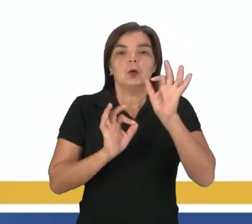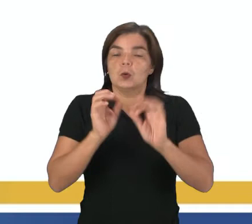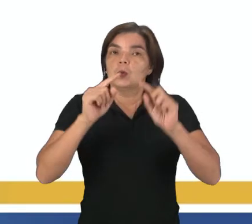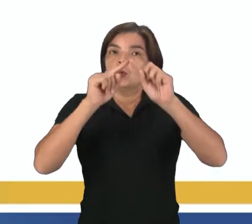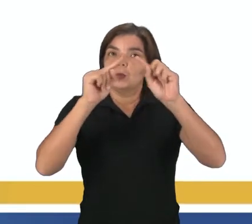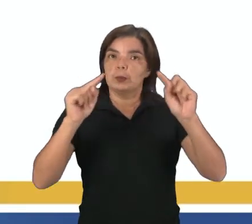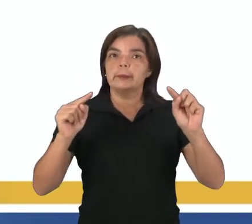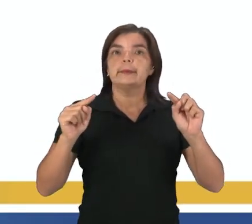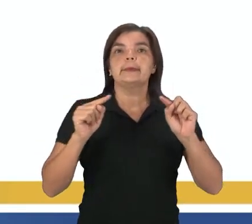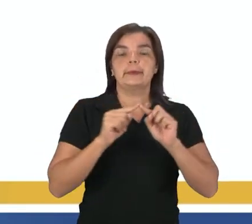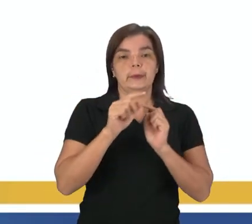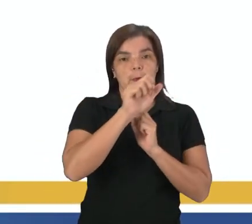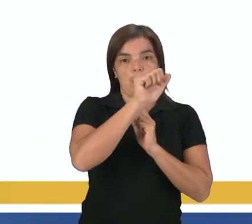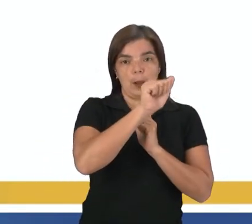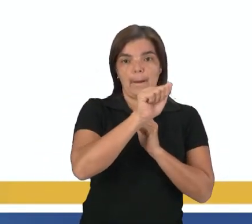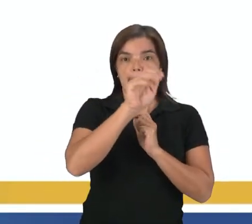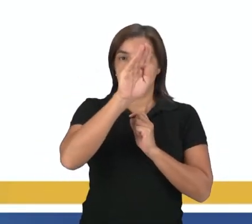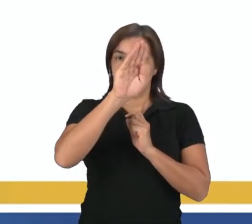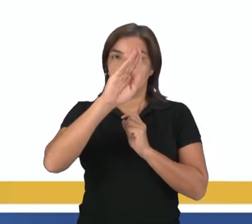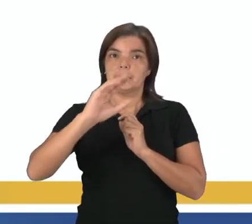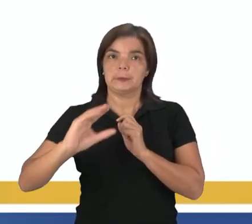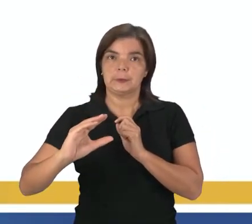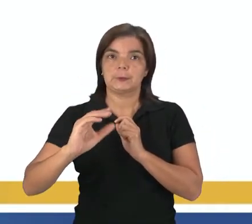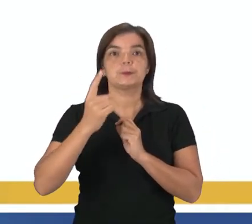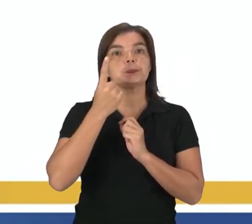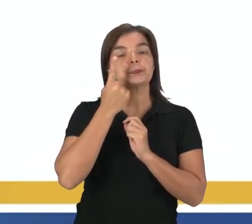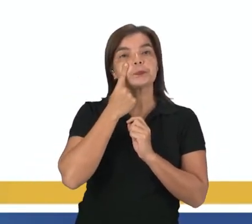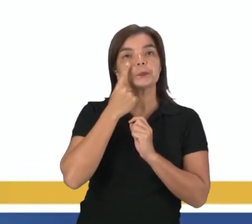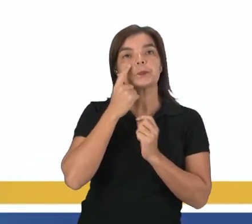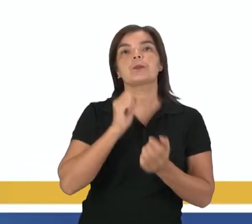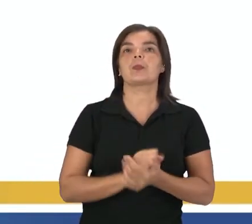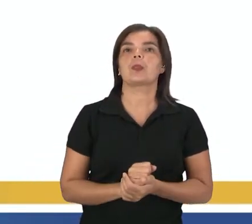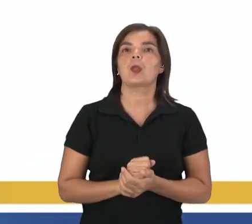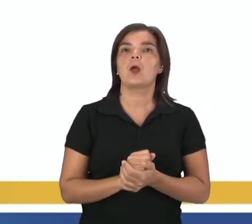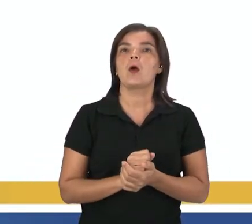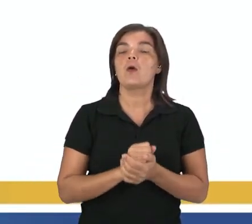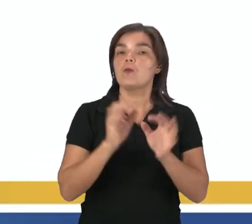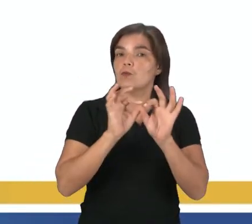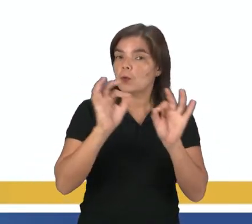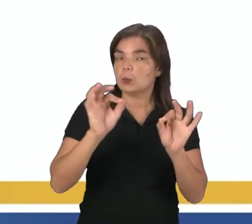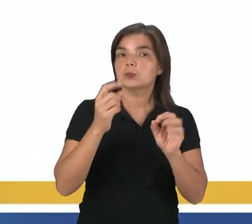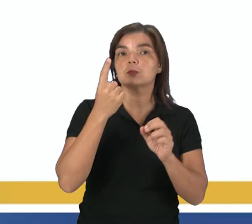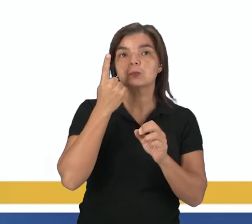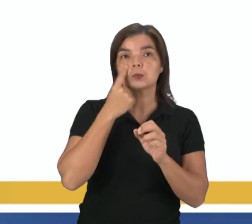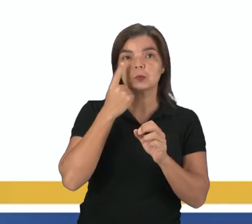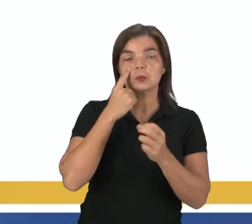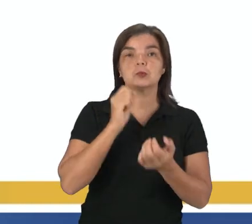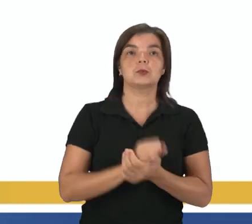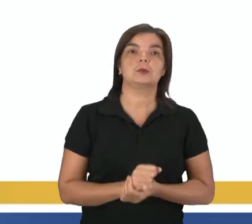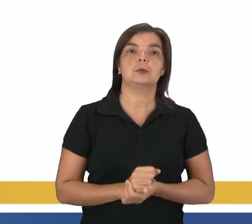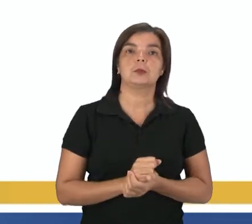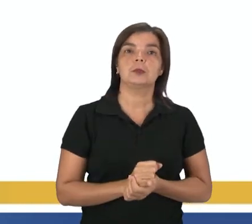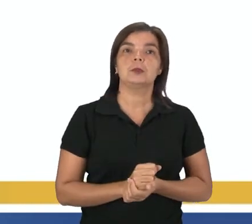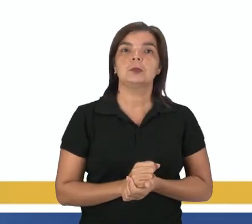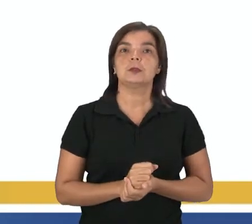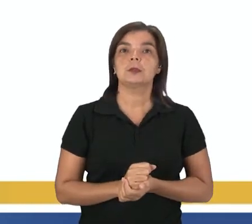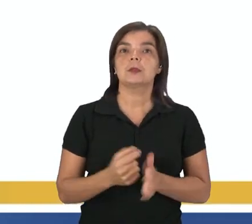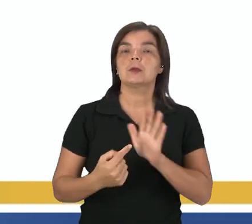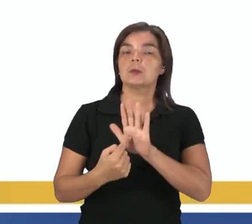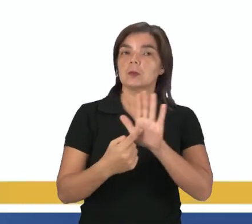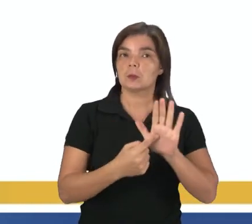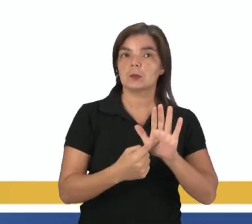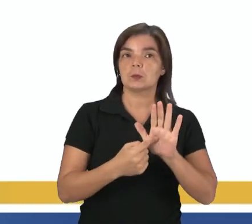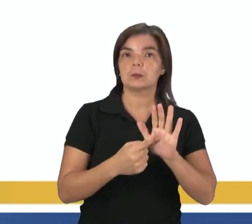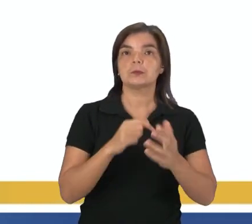o triângulo com vértices no ponto ABC no plano desta página. Vamos fazer a translação dele a partir do segmento de reta